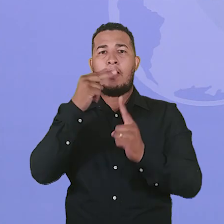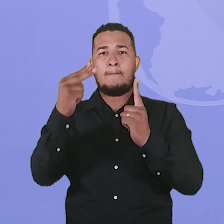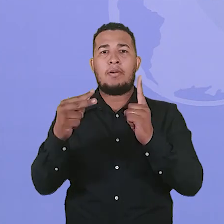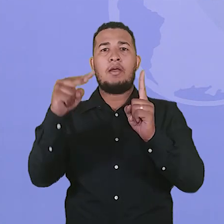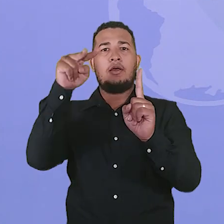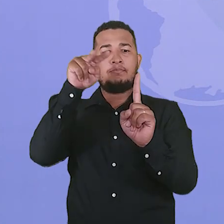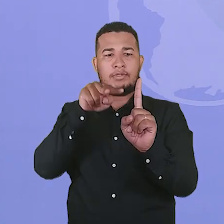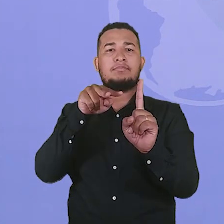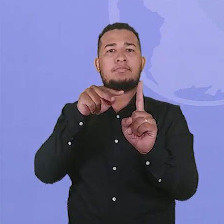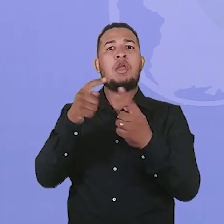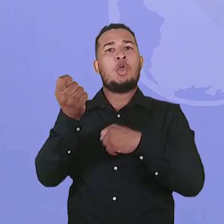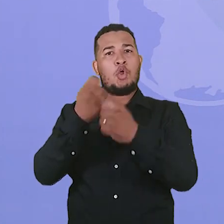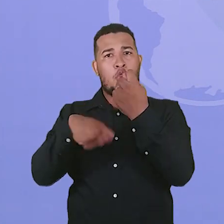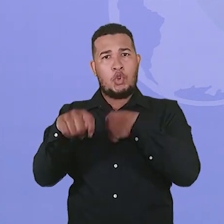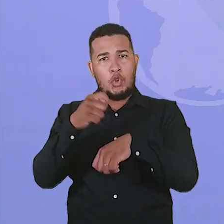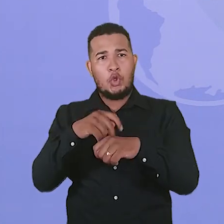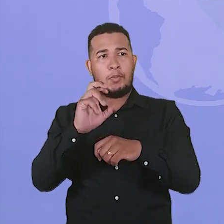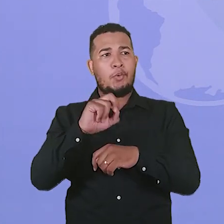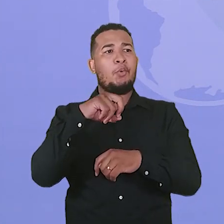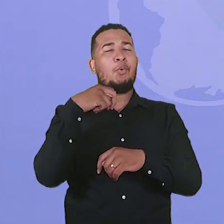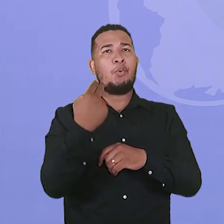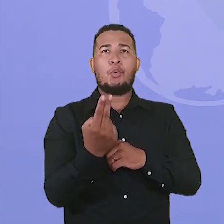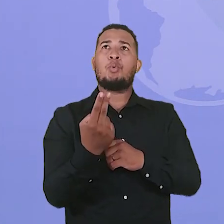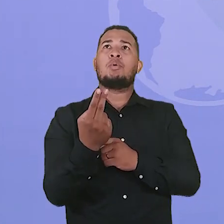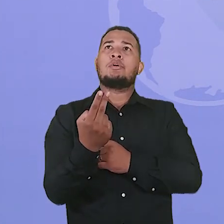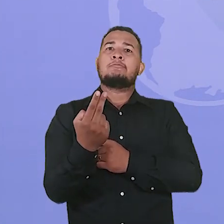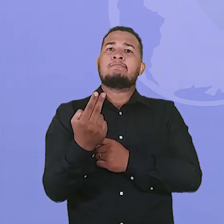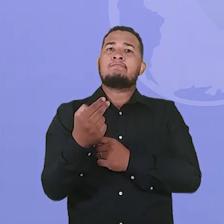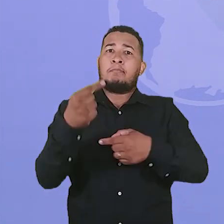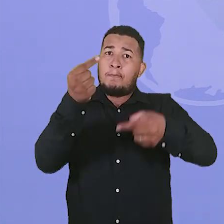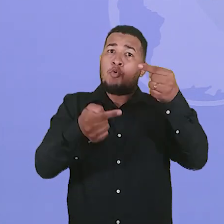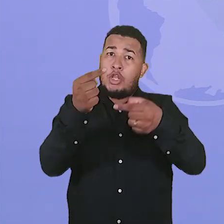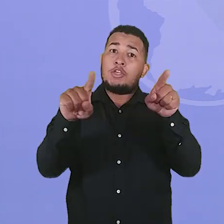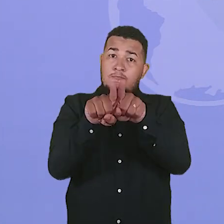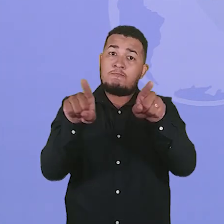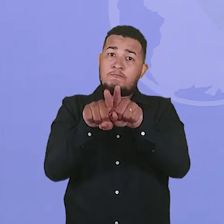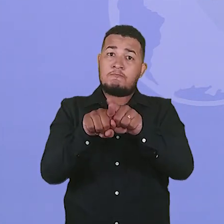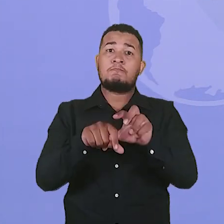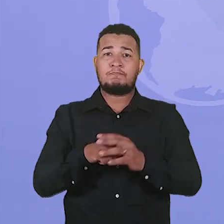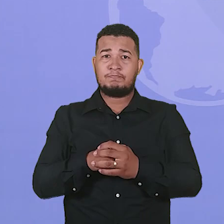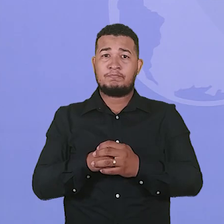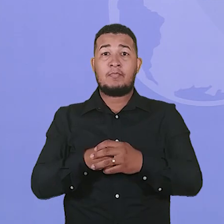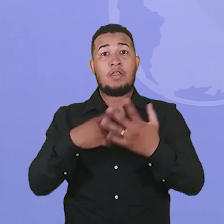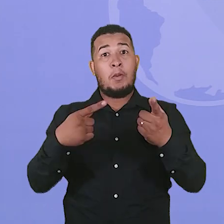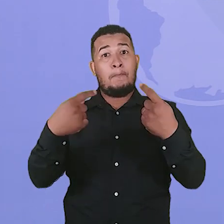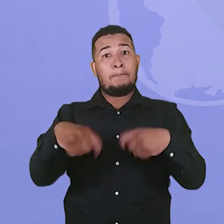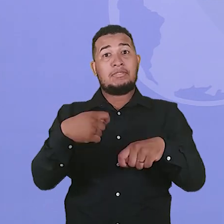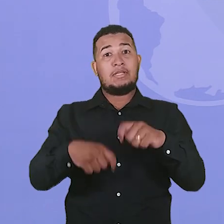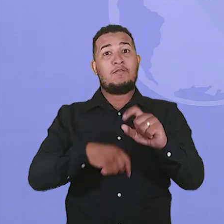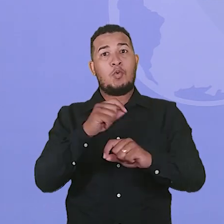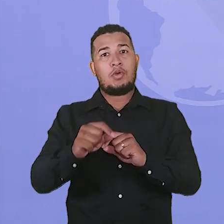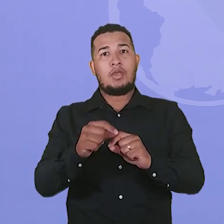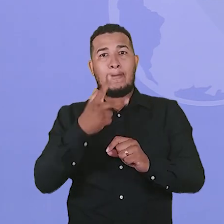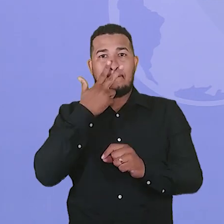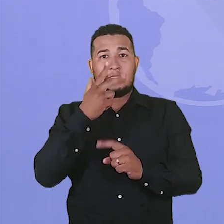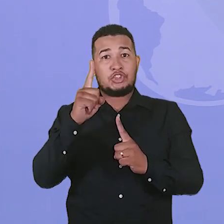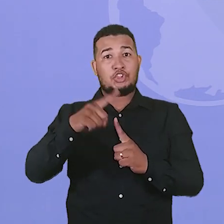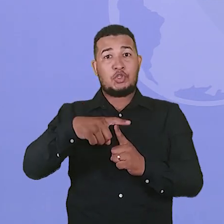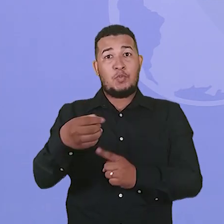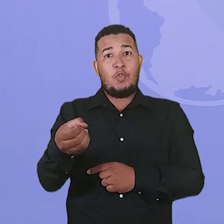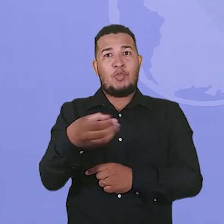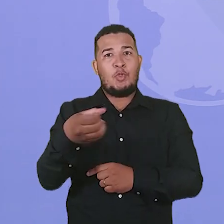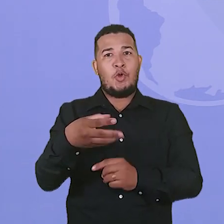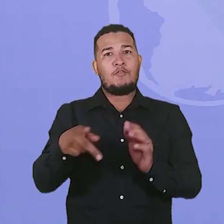do ponto de vista econômico quanto do ponto de vista político, né? Então precisava de um novo